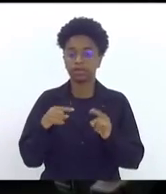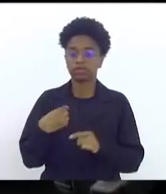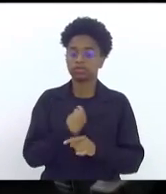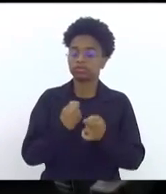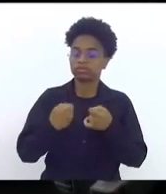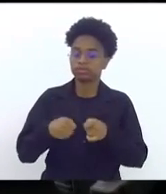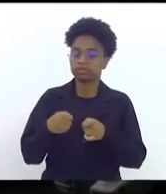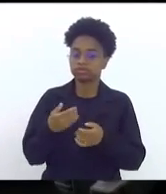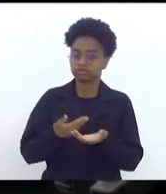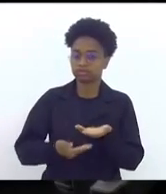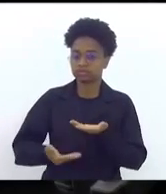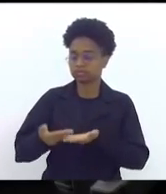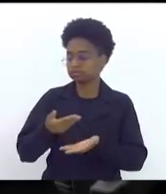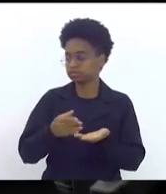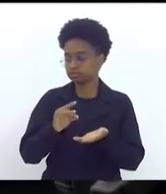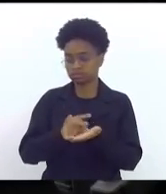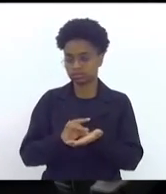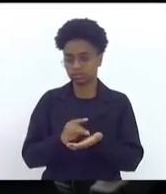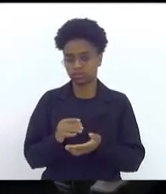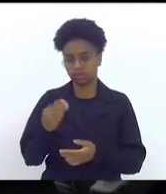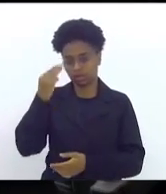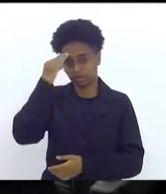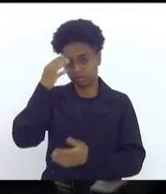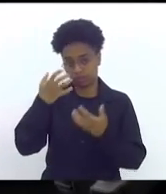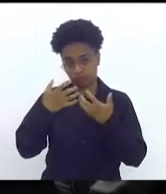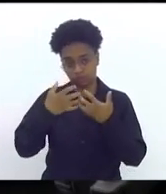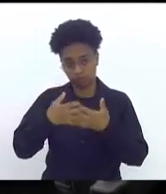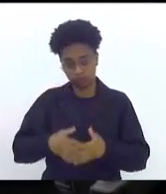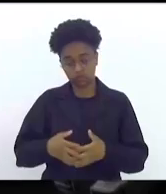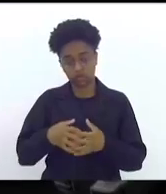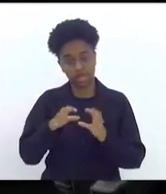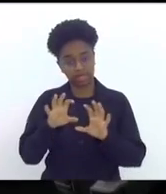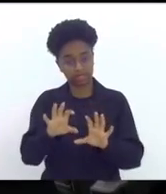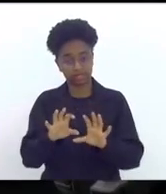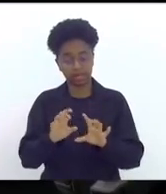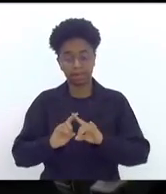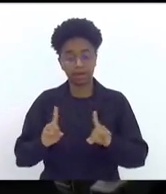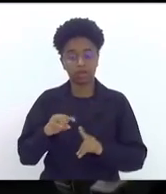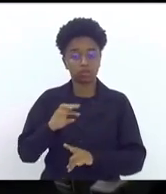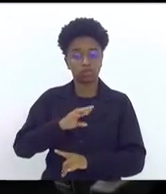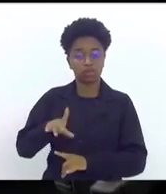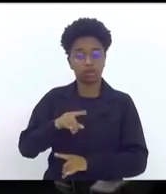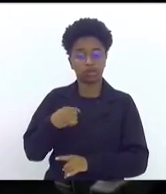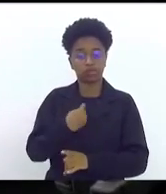realidade. A memória funciona como ela funciona, e não como nós queremos que ela